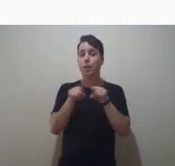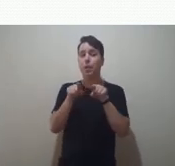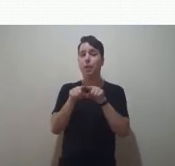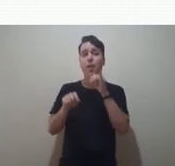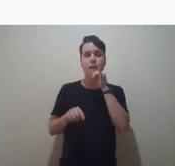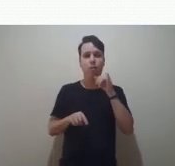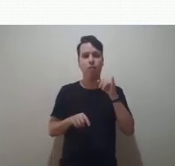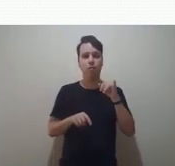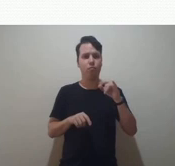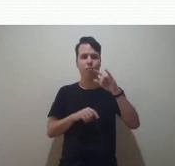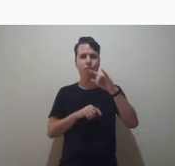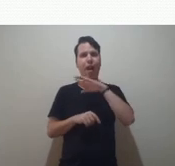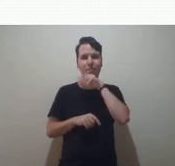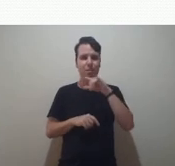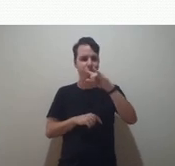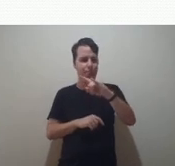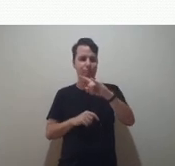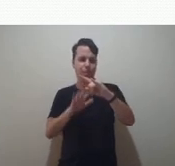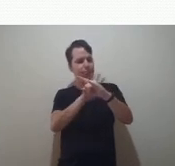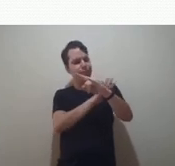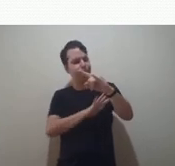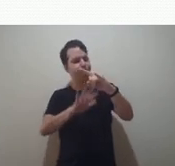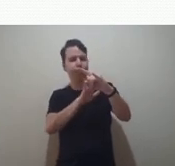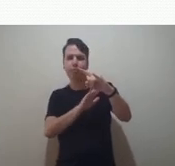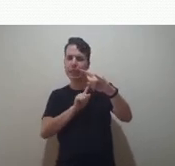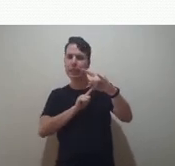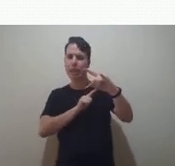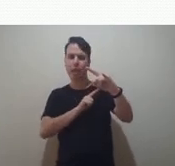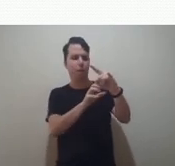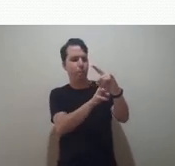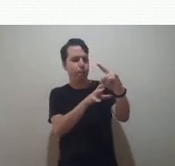Narrativa é incompatível com a apresentação clínica das lesões.